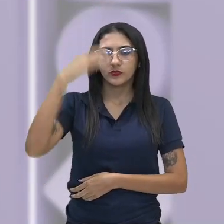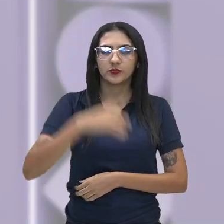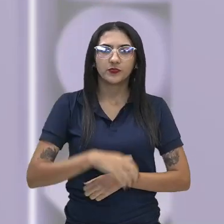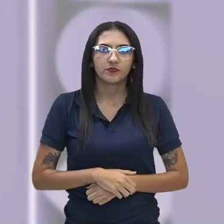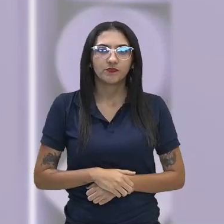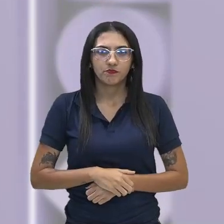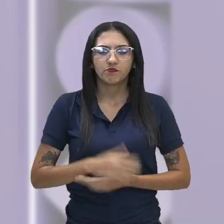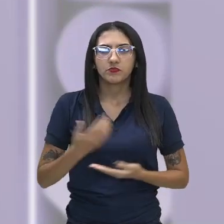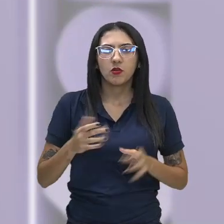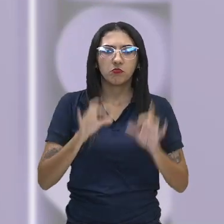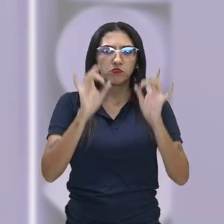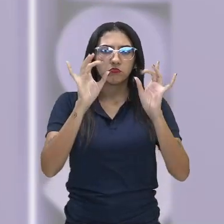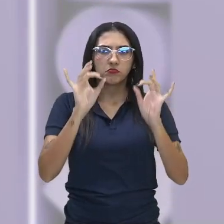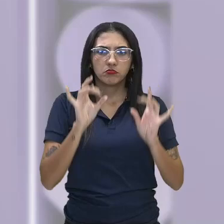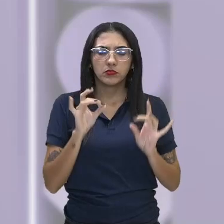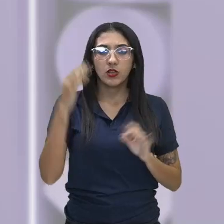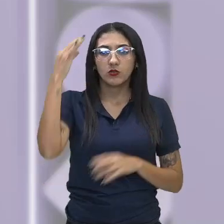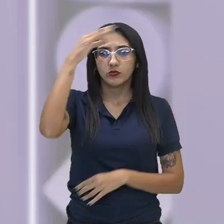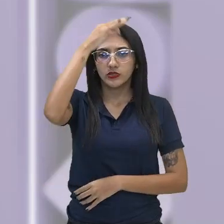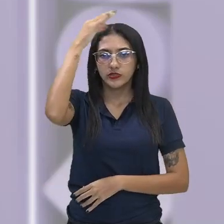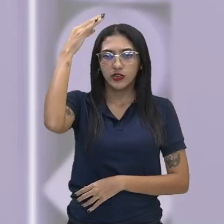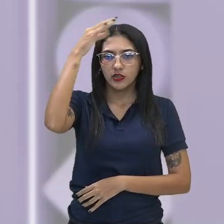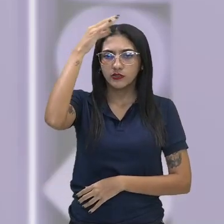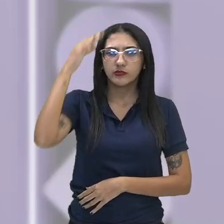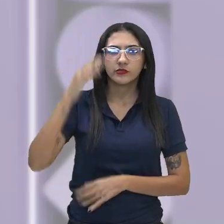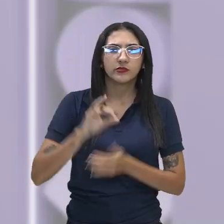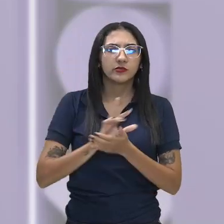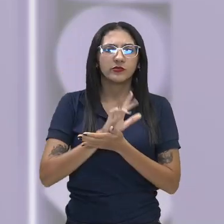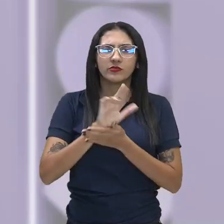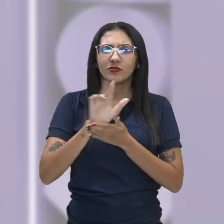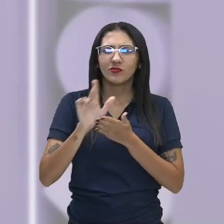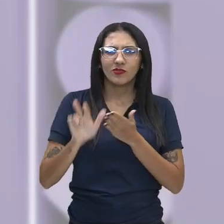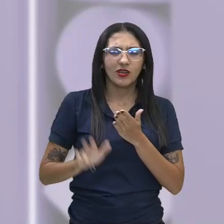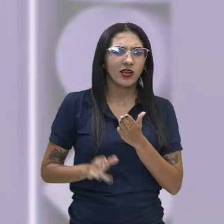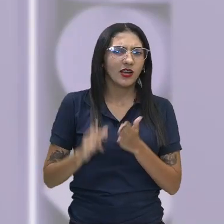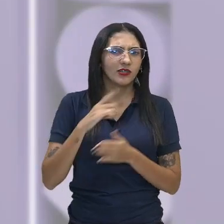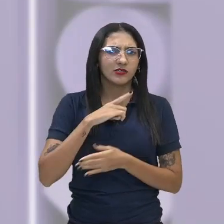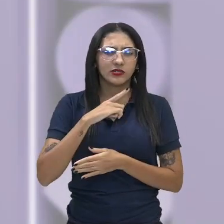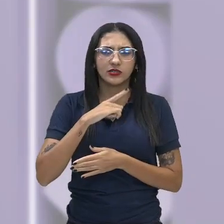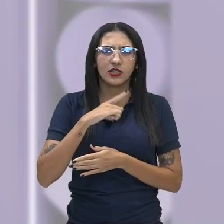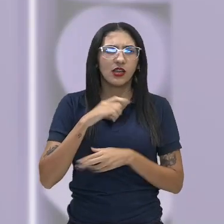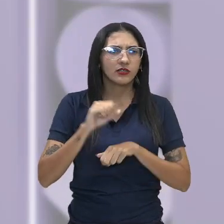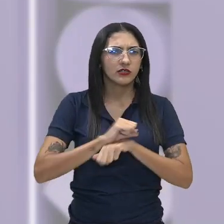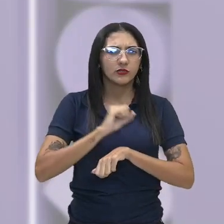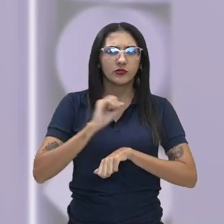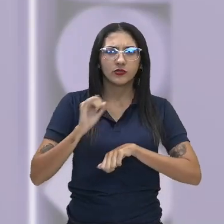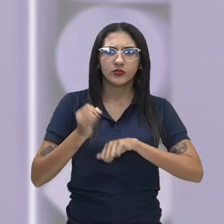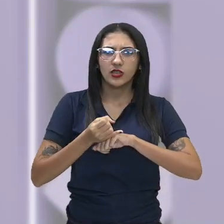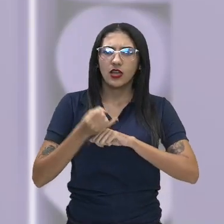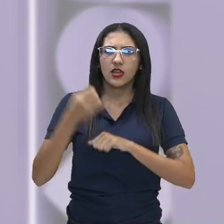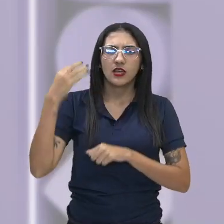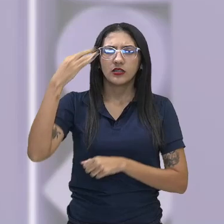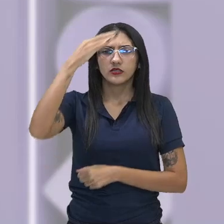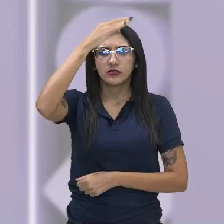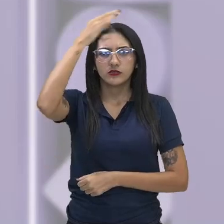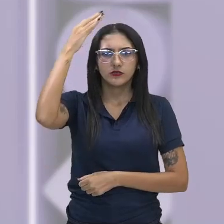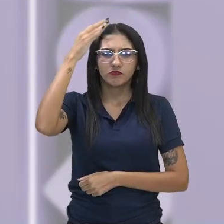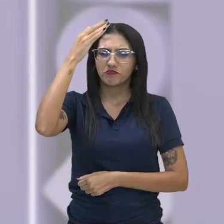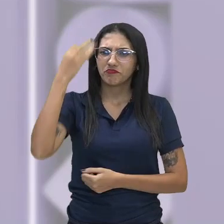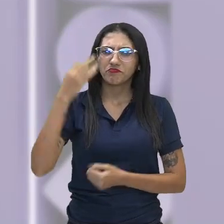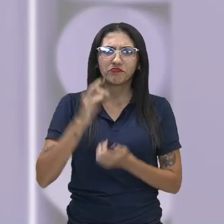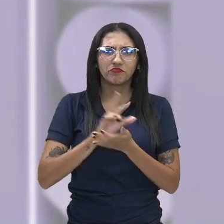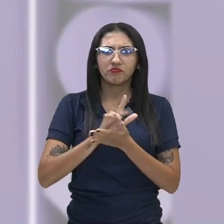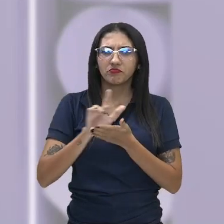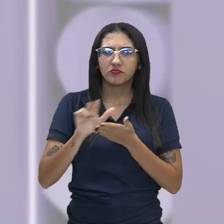Festejar o santo do interior, São Francisco, São José, né? O